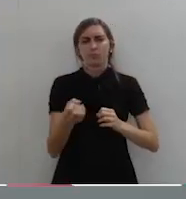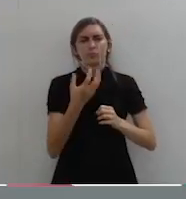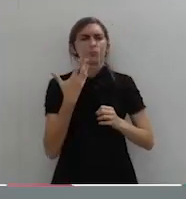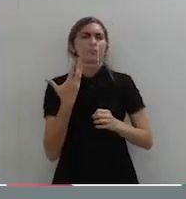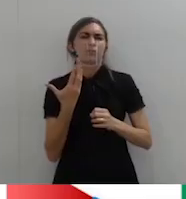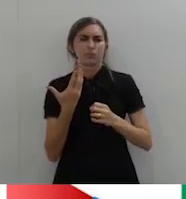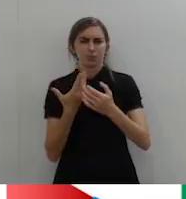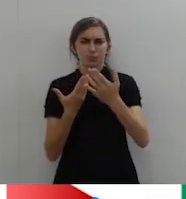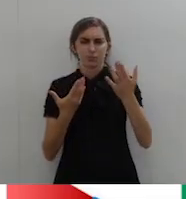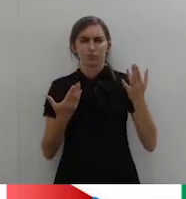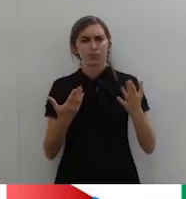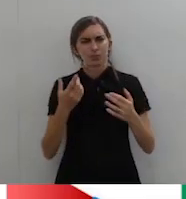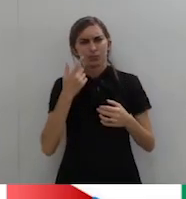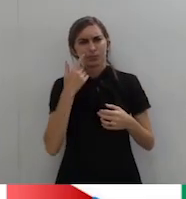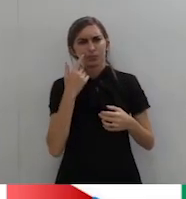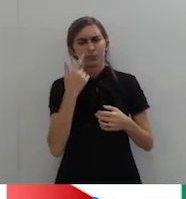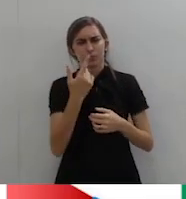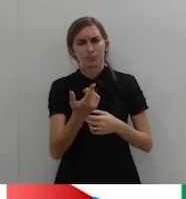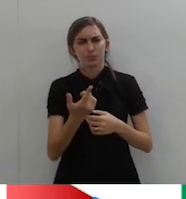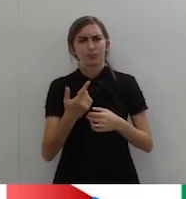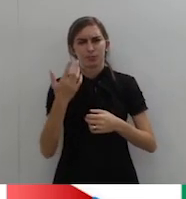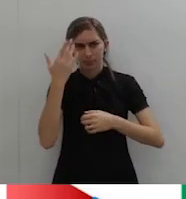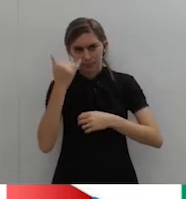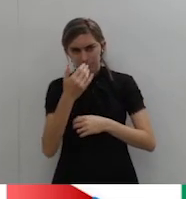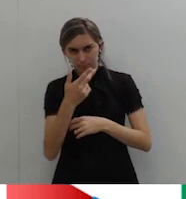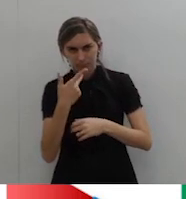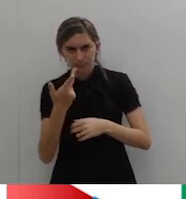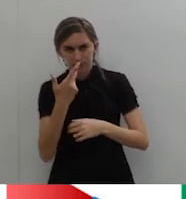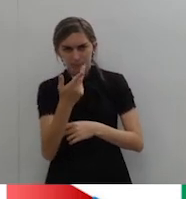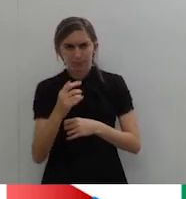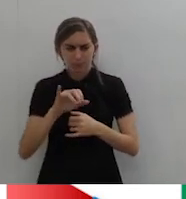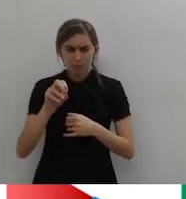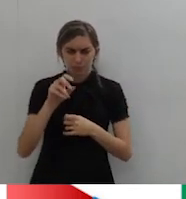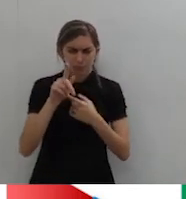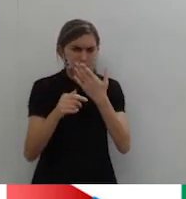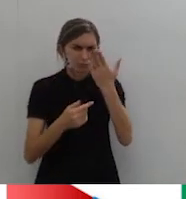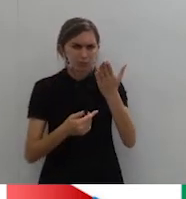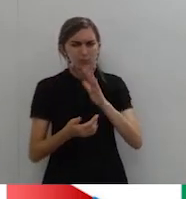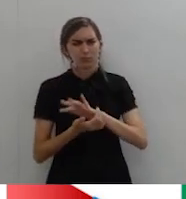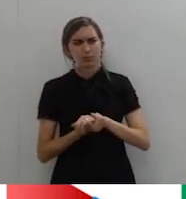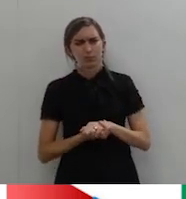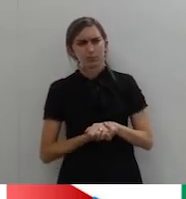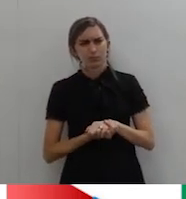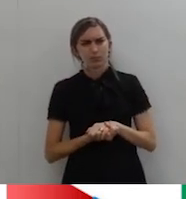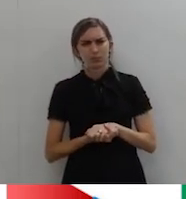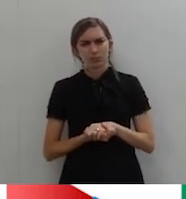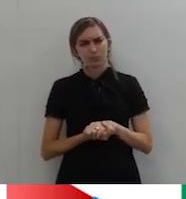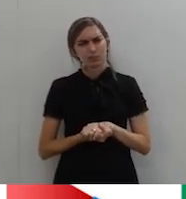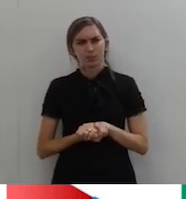nova realidade. Olha só na tela, alguém saberia dizer que joguinho é esse?